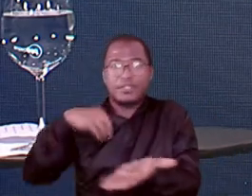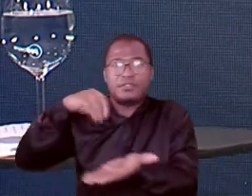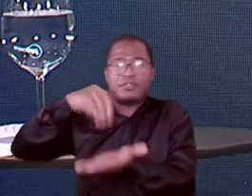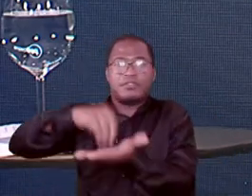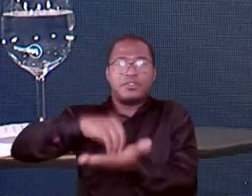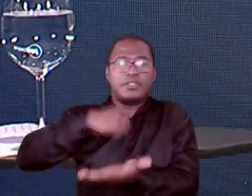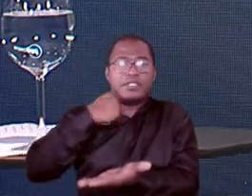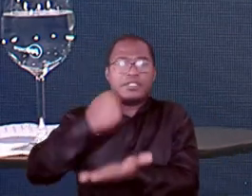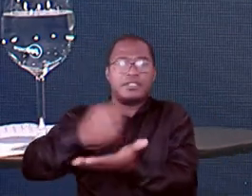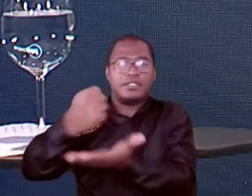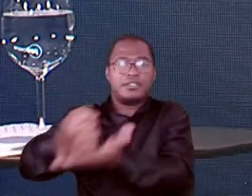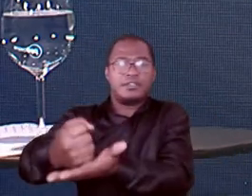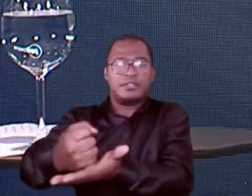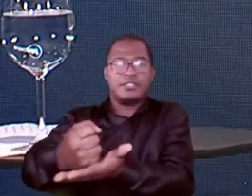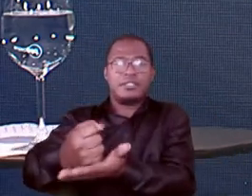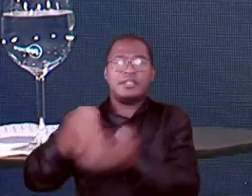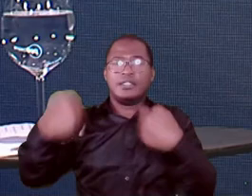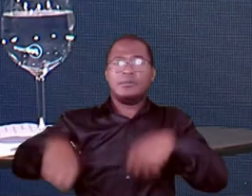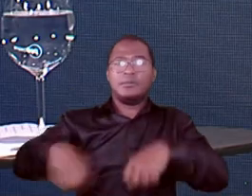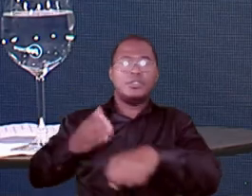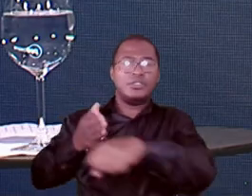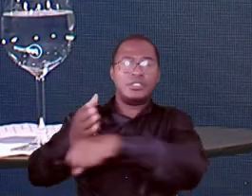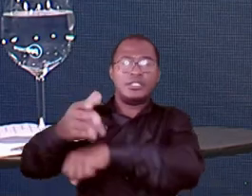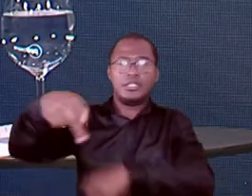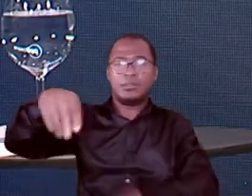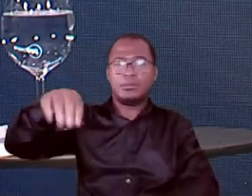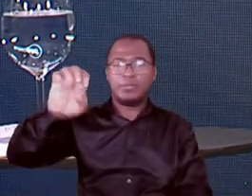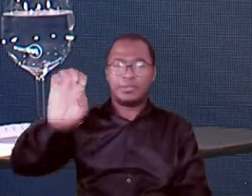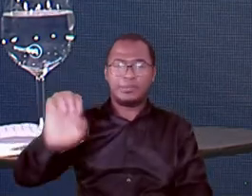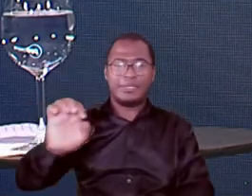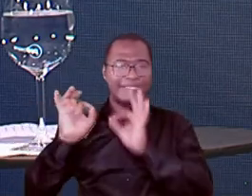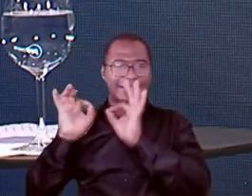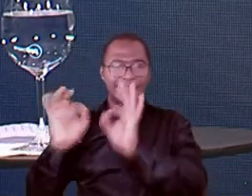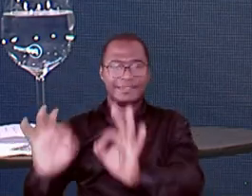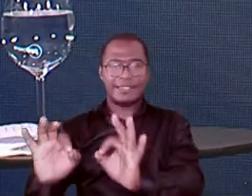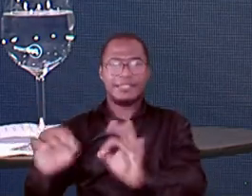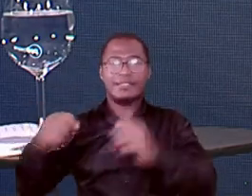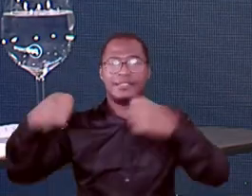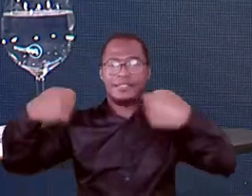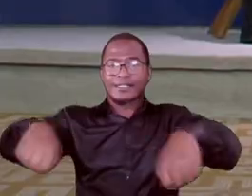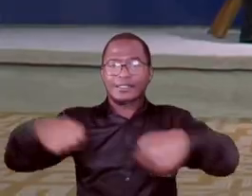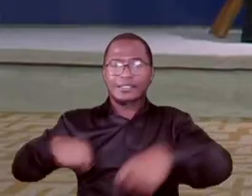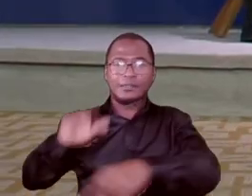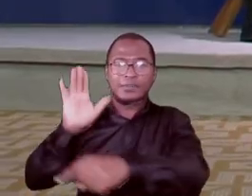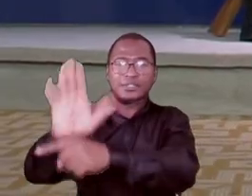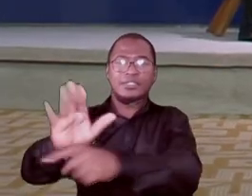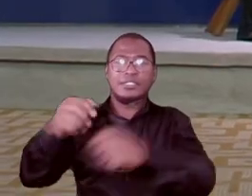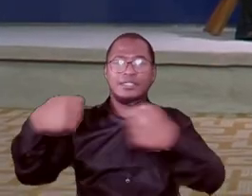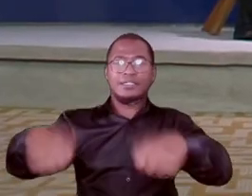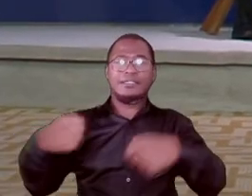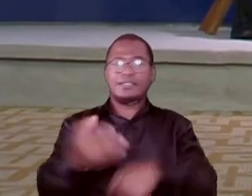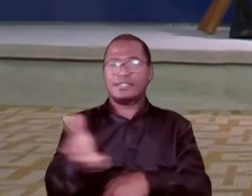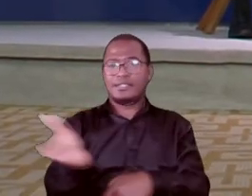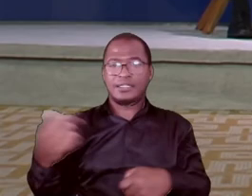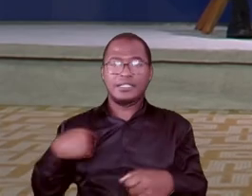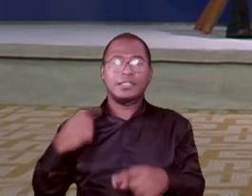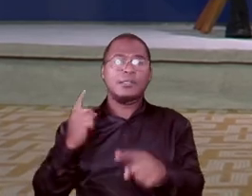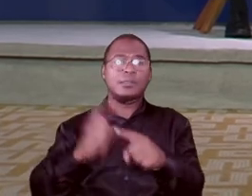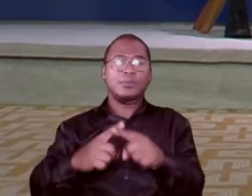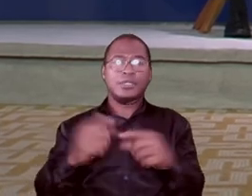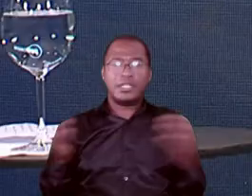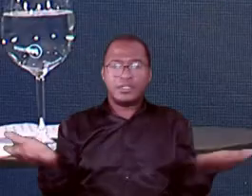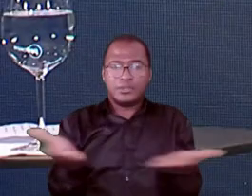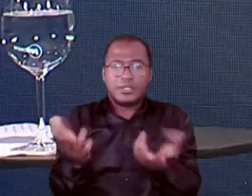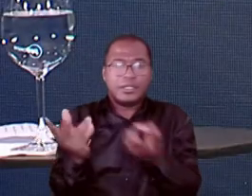na PM na hora certa com o conteúdo certo para necessidade dela né isso a gente passa a fazer porque se olhando como